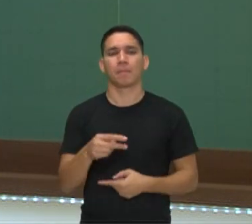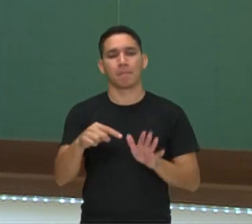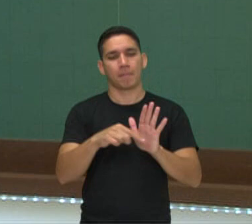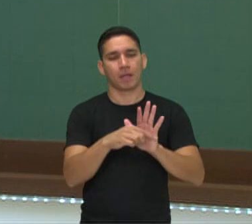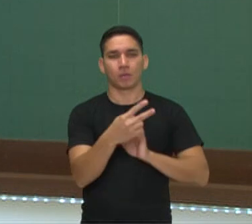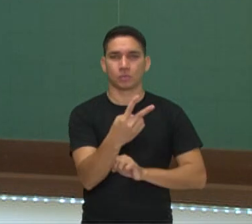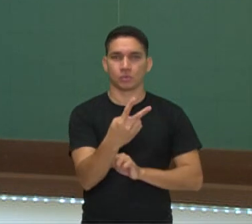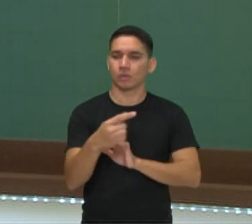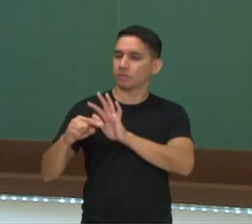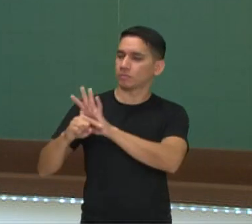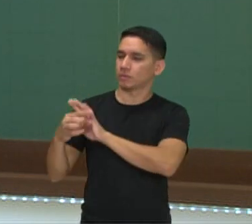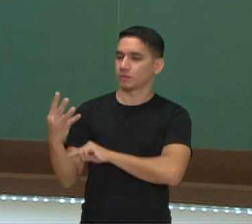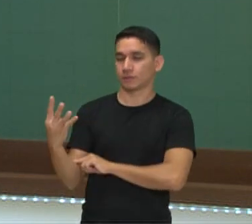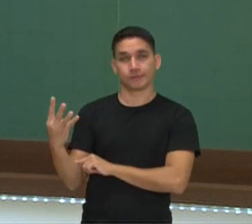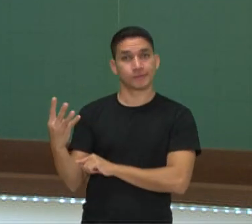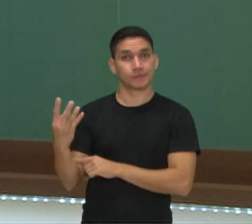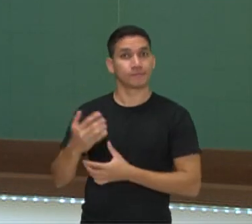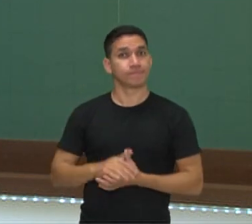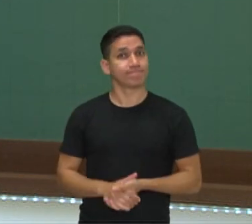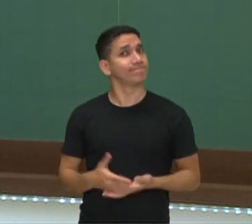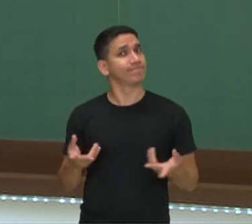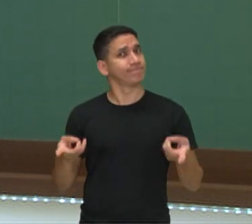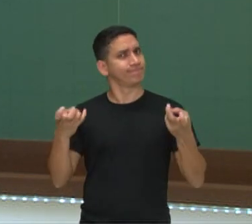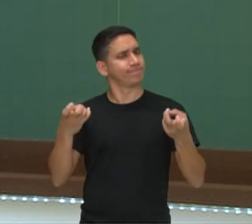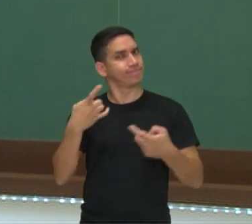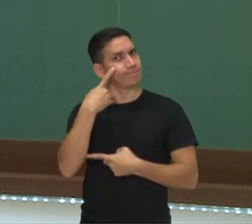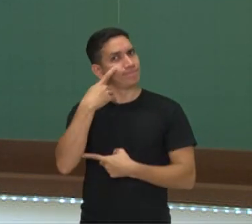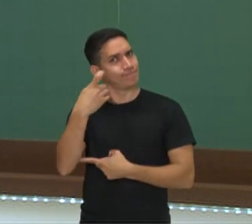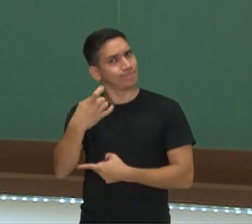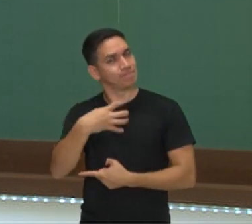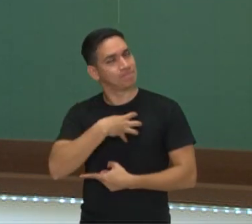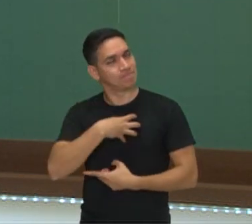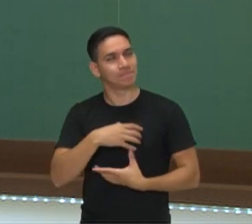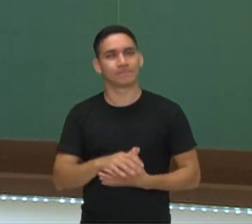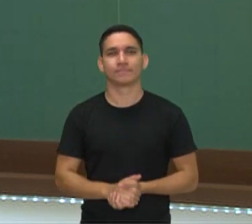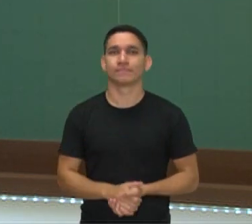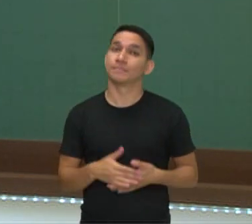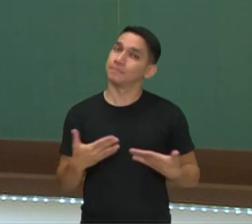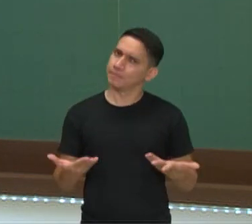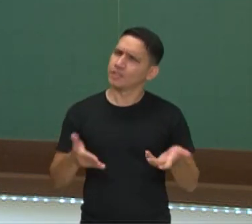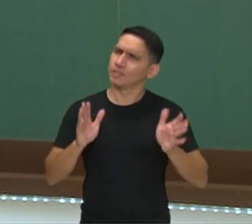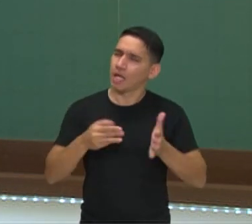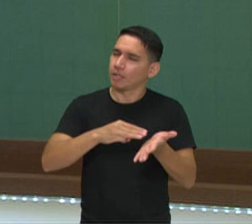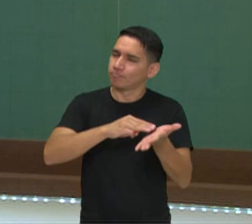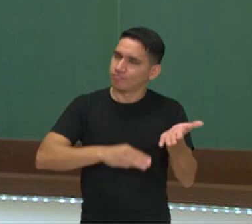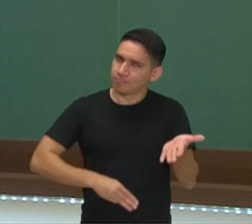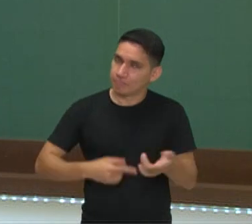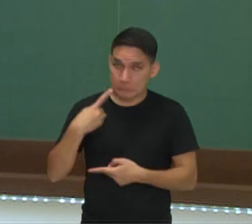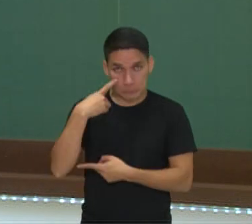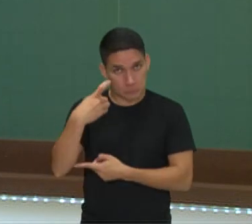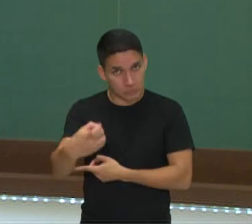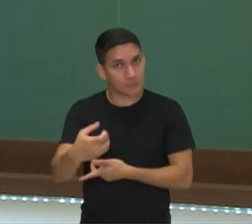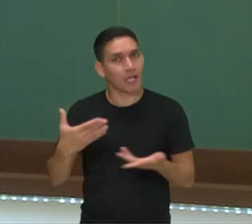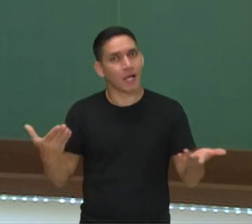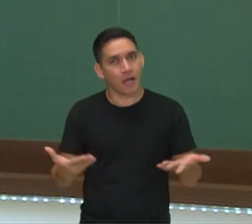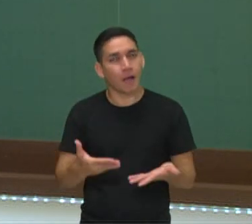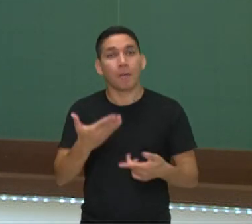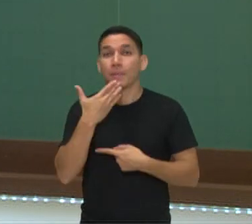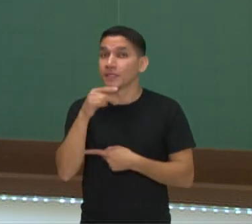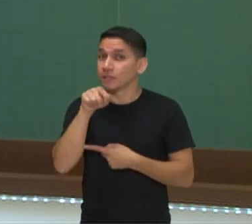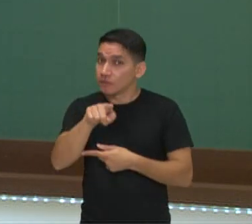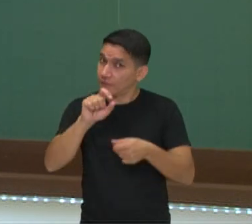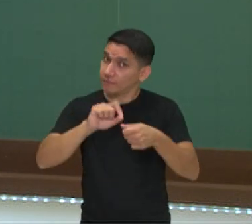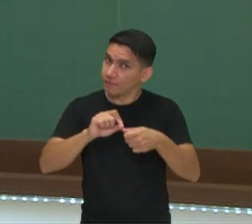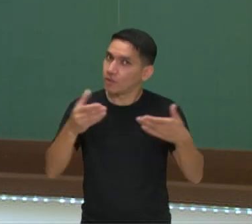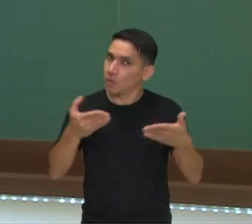e menos 4. Olha que método interessante, né, gente? Falando em método interessante, é isso que eu quero que você